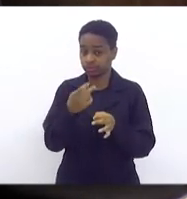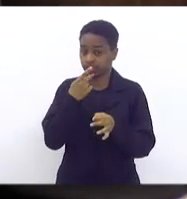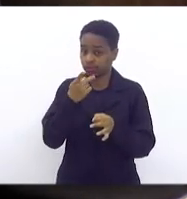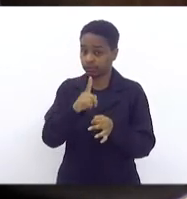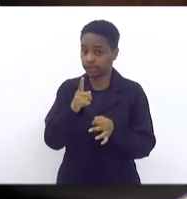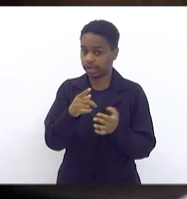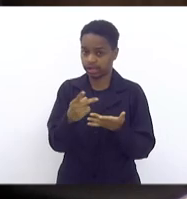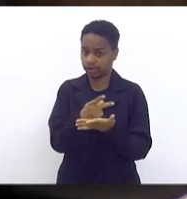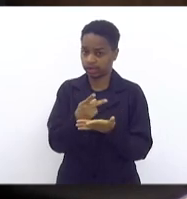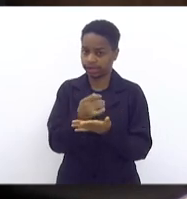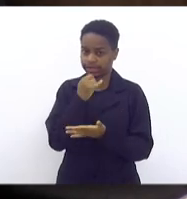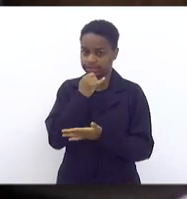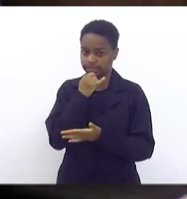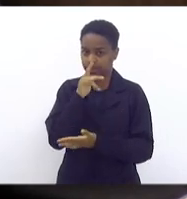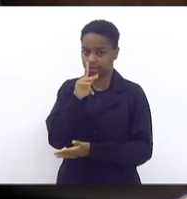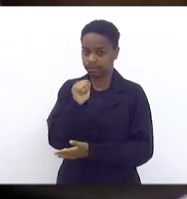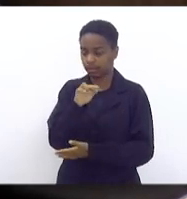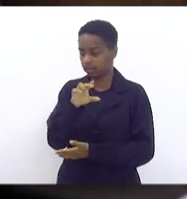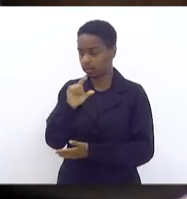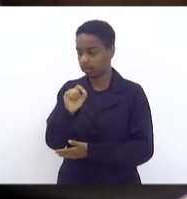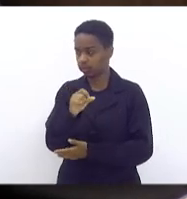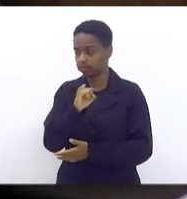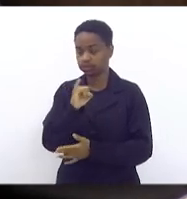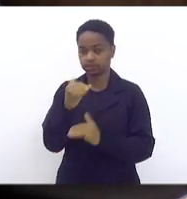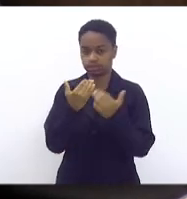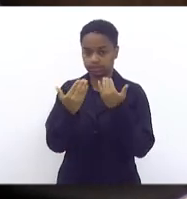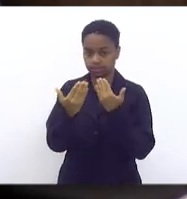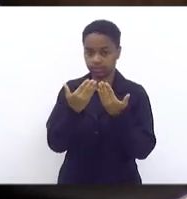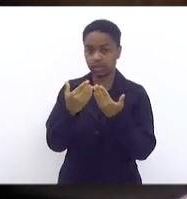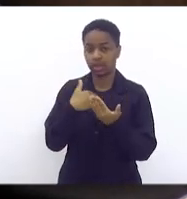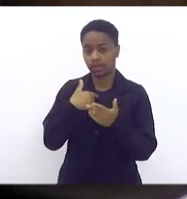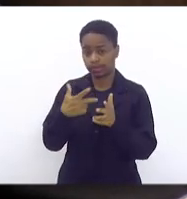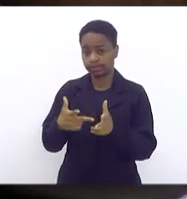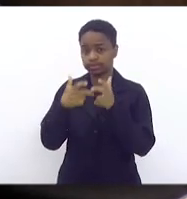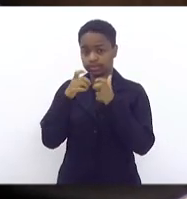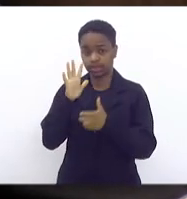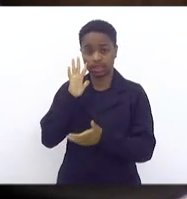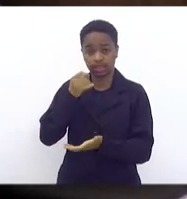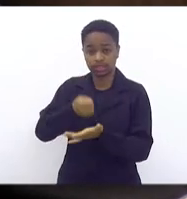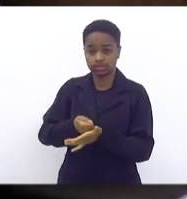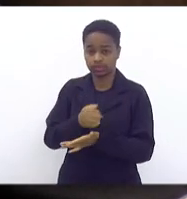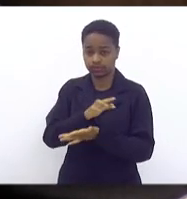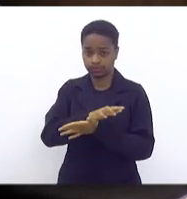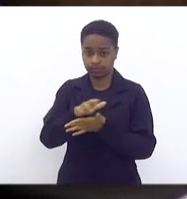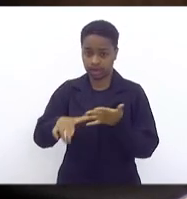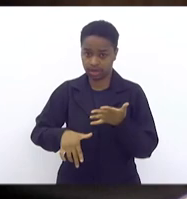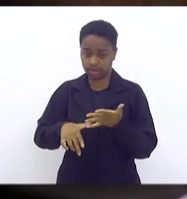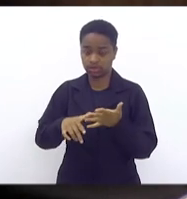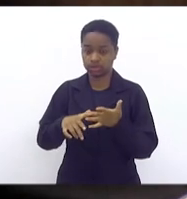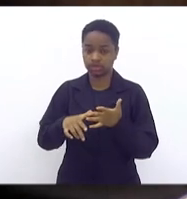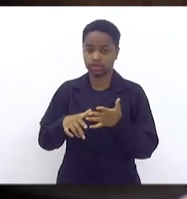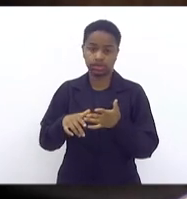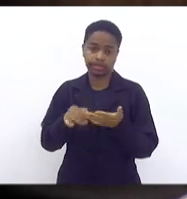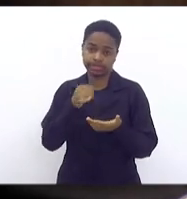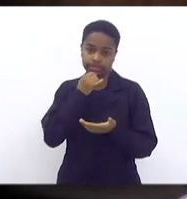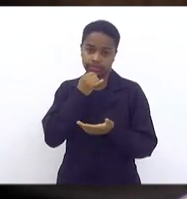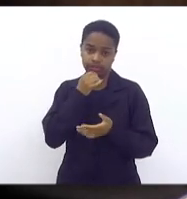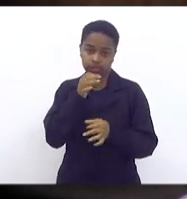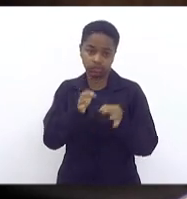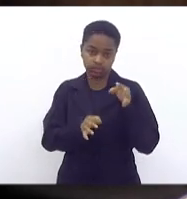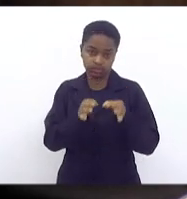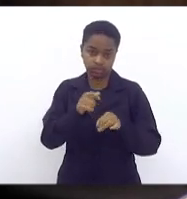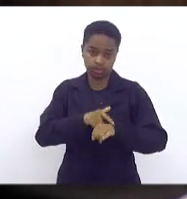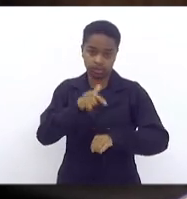como do Paulo fazendo uma comparação Eu já vi muitas decisões Ah no sentido de dizer não mas o juiz quando